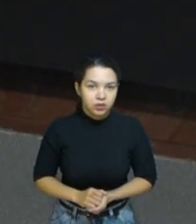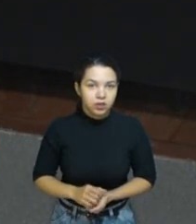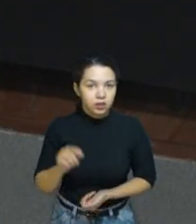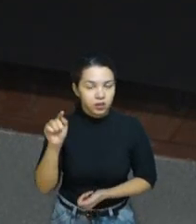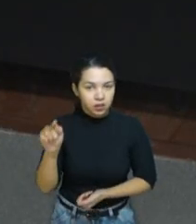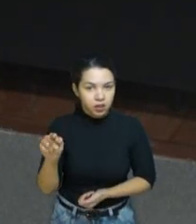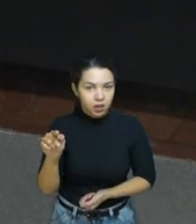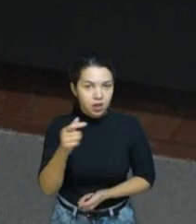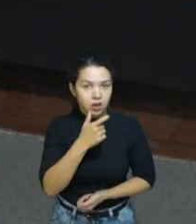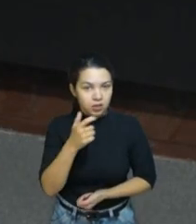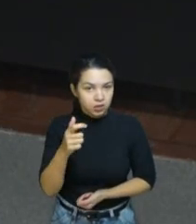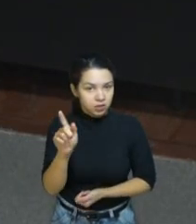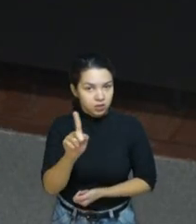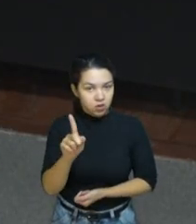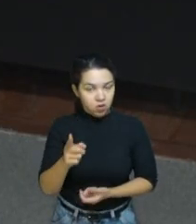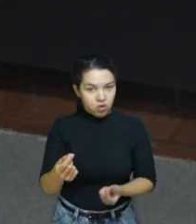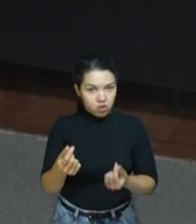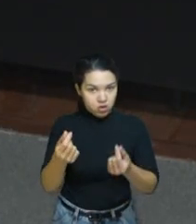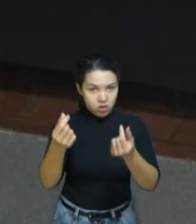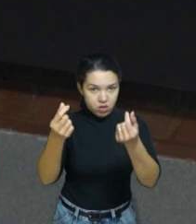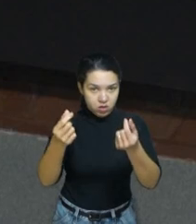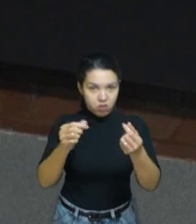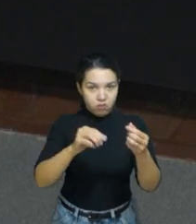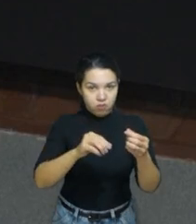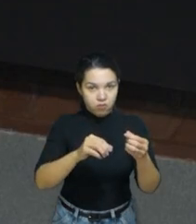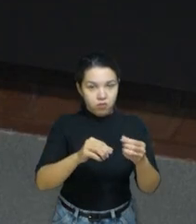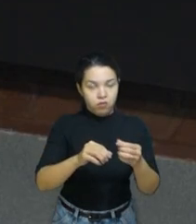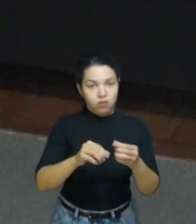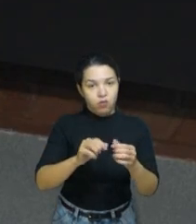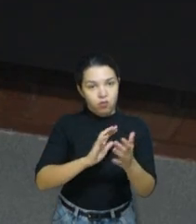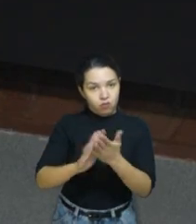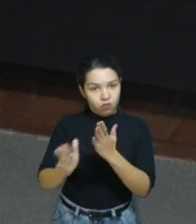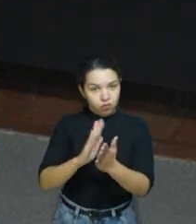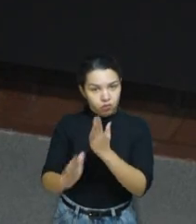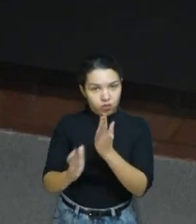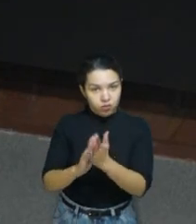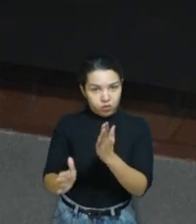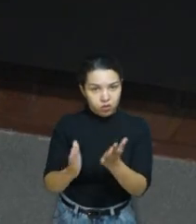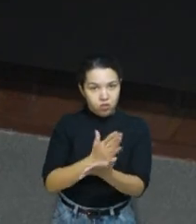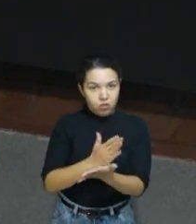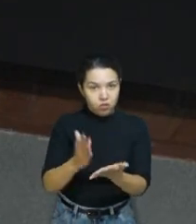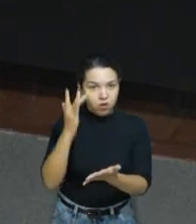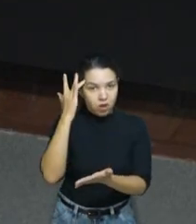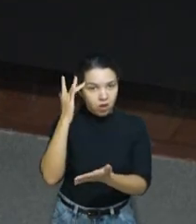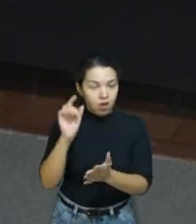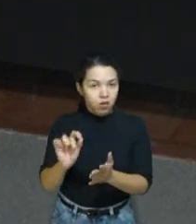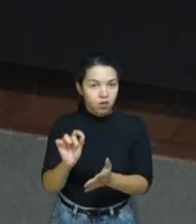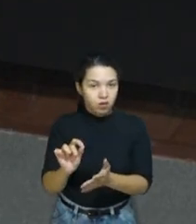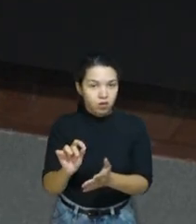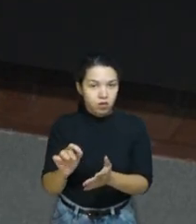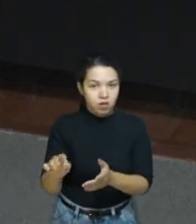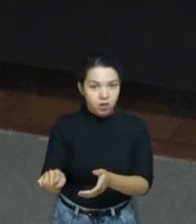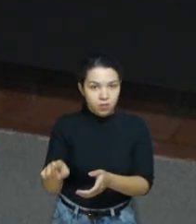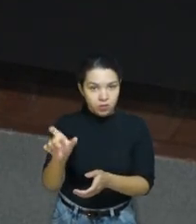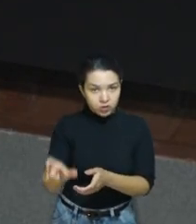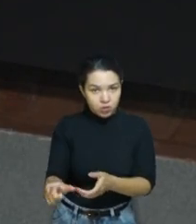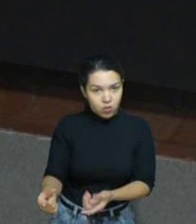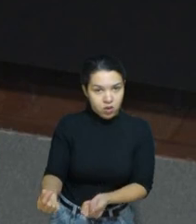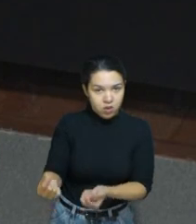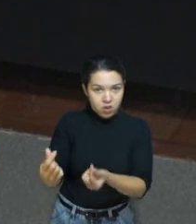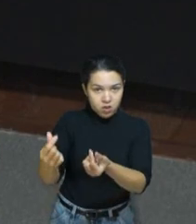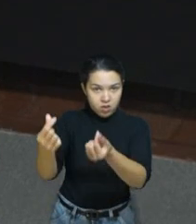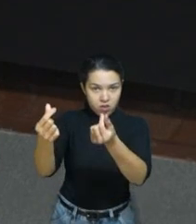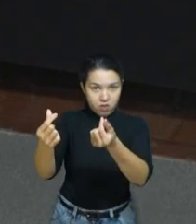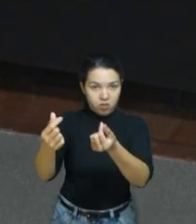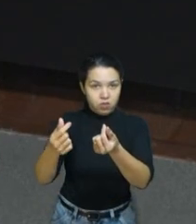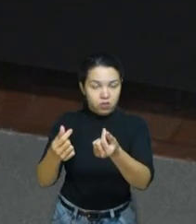os ricos vão fugir daqui, que aí eles têm um negócio que eles falam do trickle-down, que acham que, né, ter rico, o dinheiro desce.